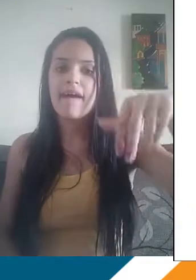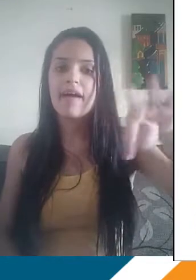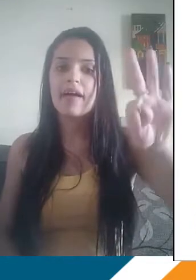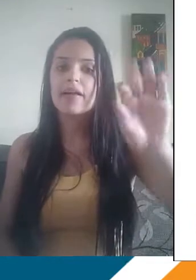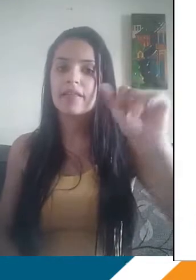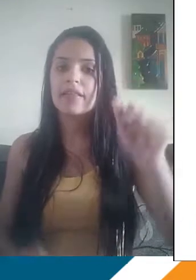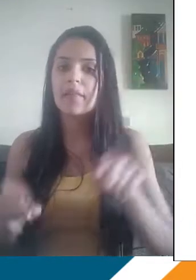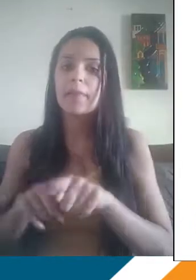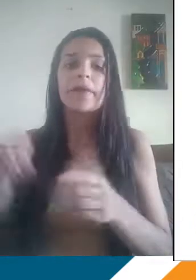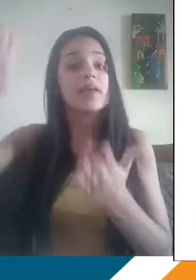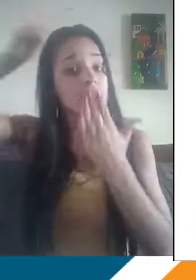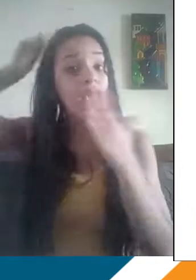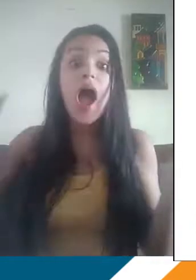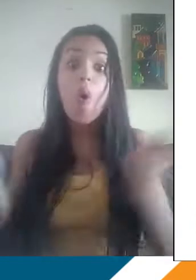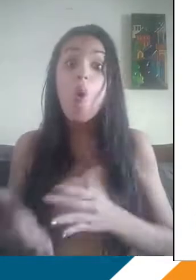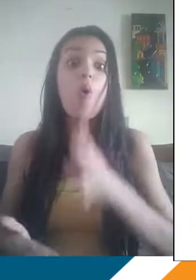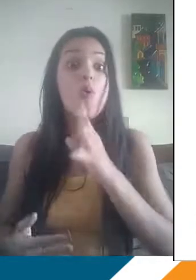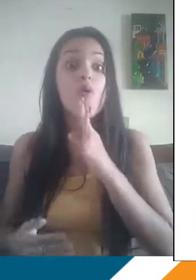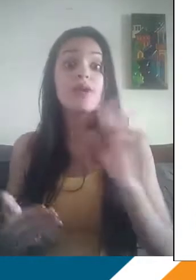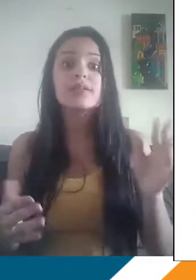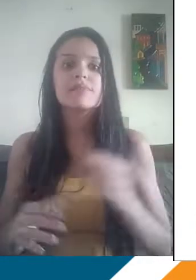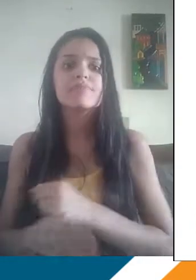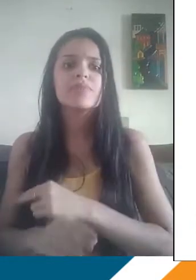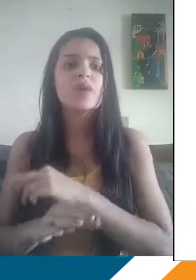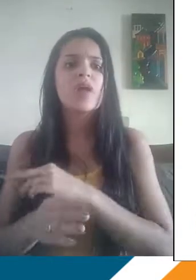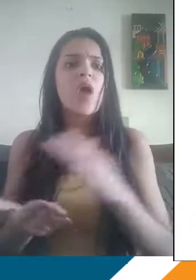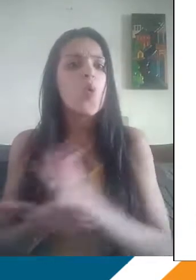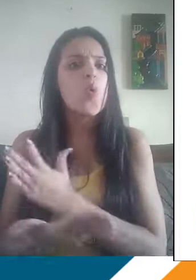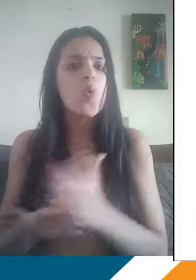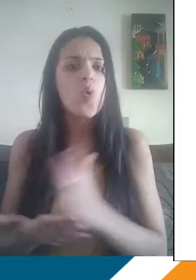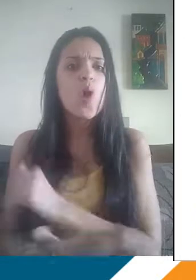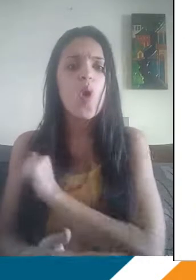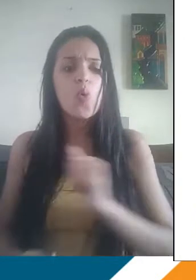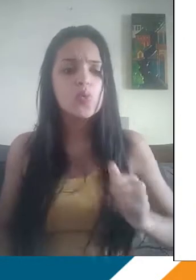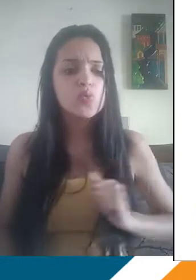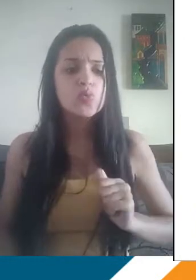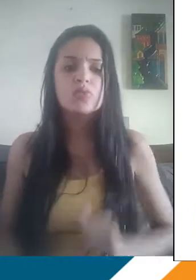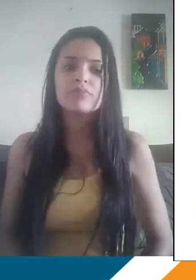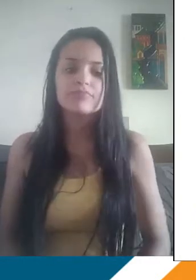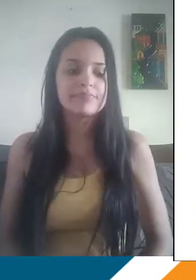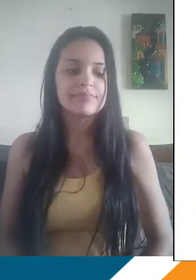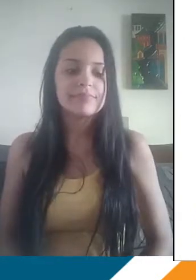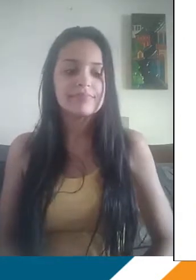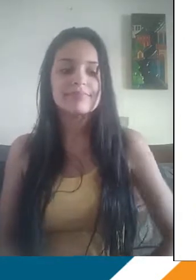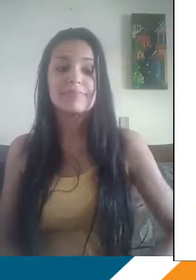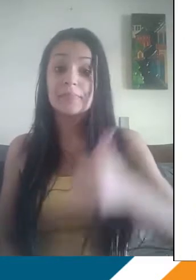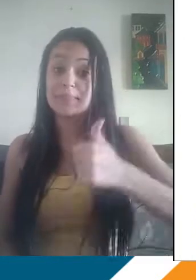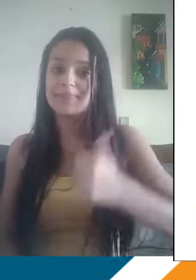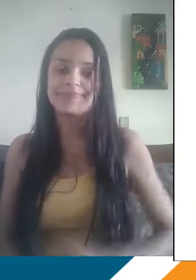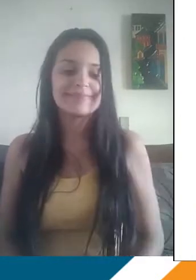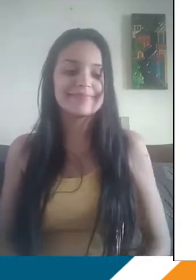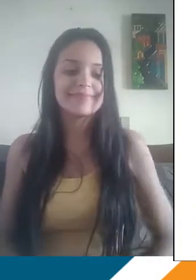alguns autores da fase heróica do modernismo, começando com Manuel Bandeira, que apesar de não se